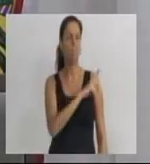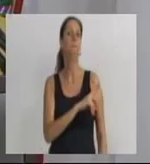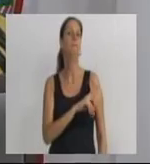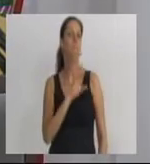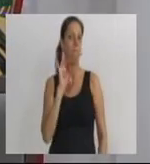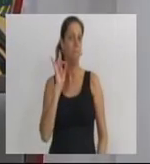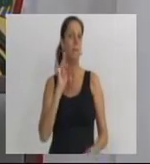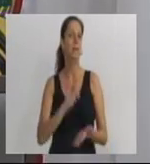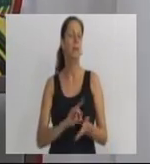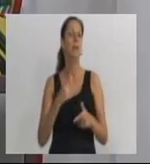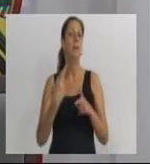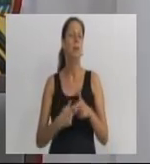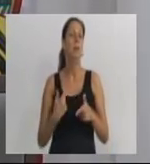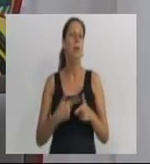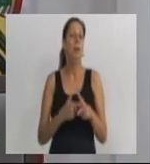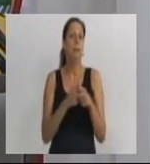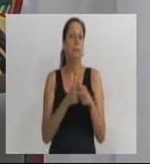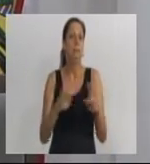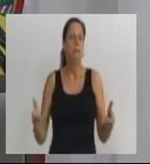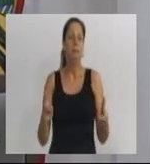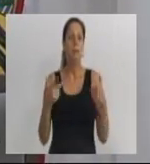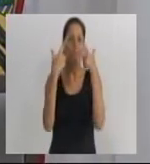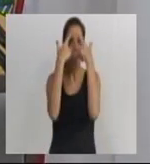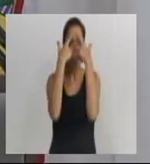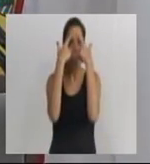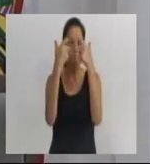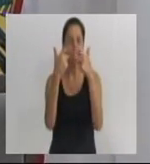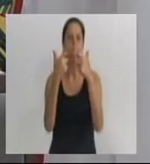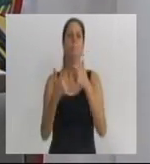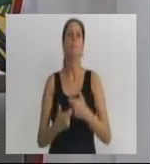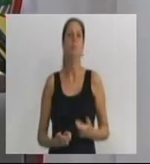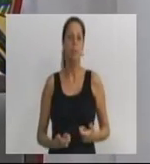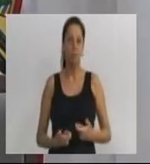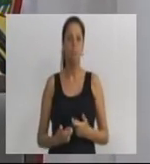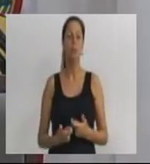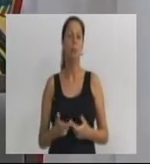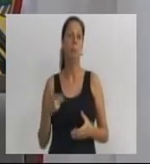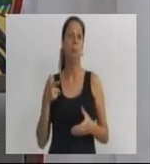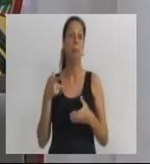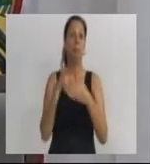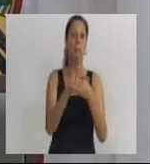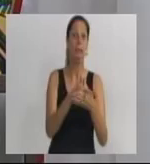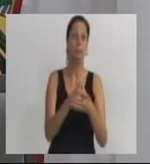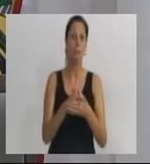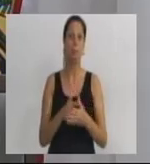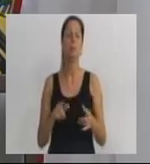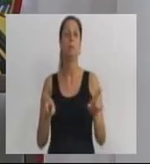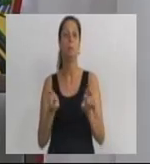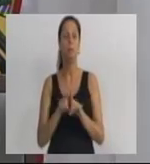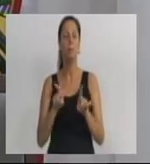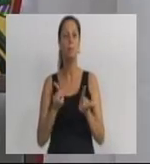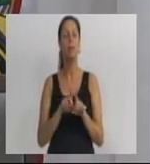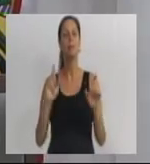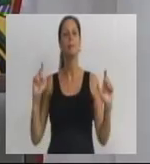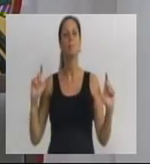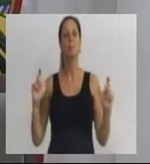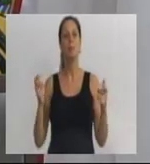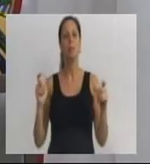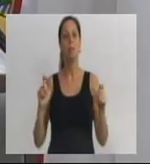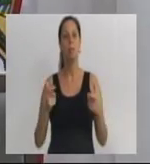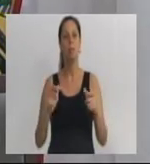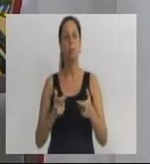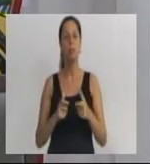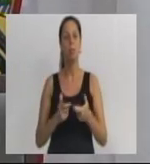da criminalidade e, por vias oblíquas, pela diminuição dos nossos efetivos